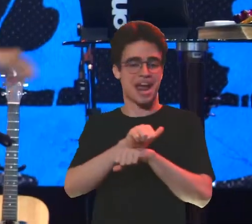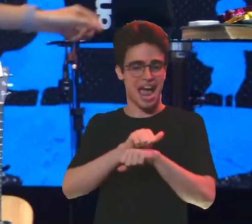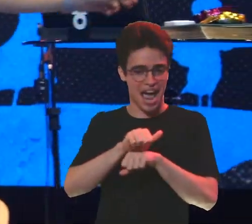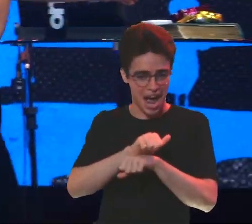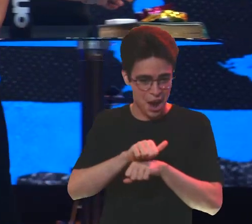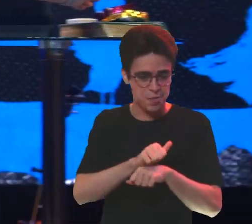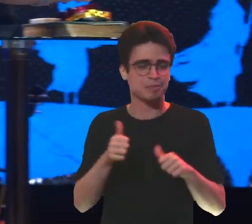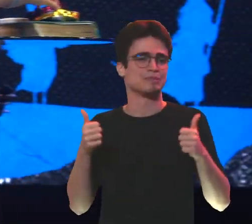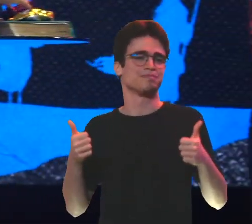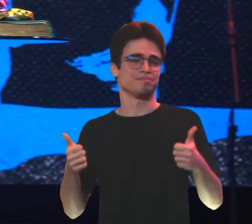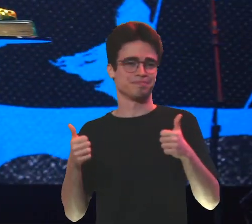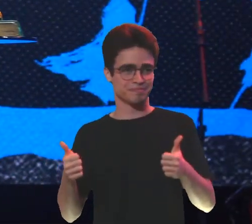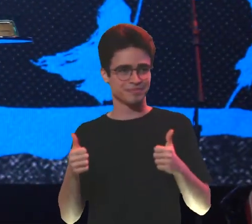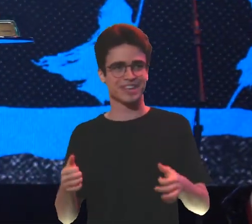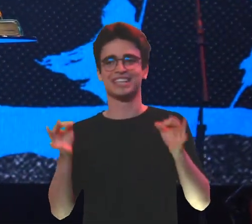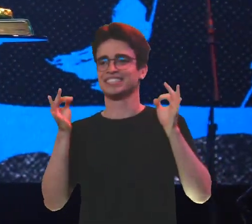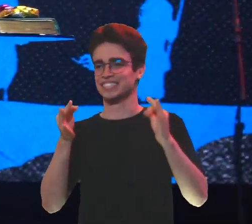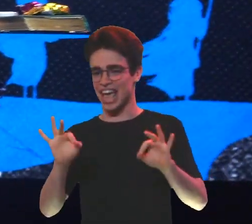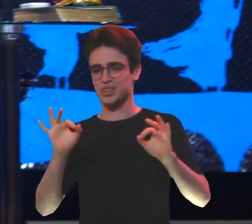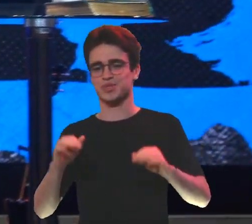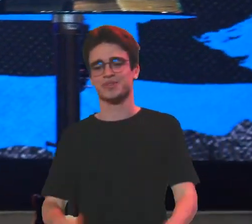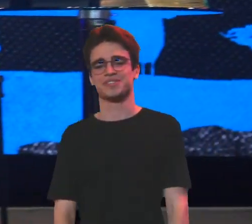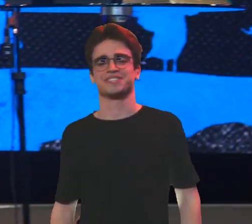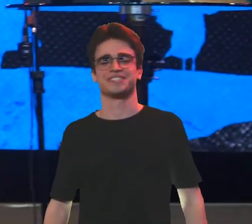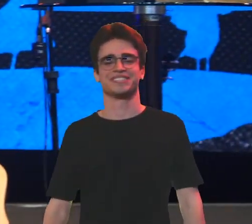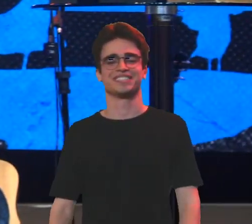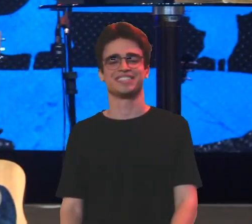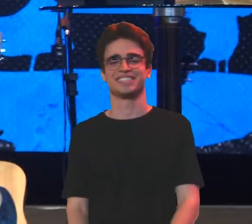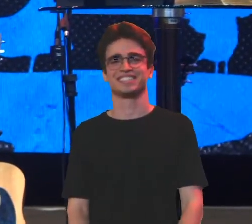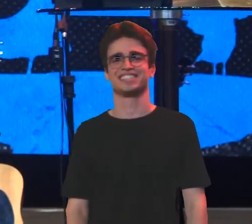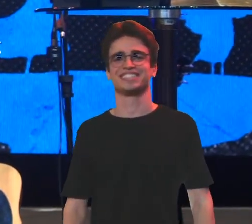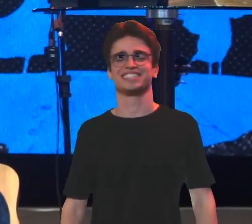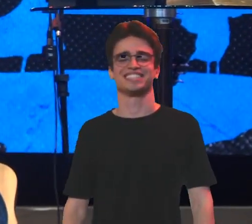Abraão, muito bem também. Acertou.